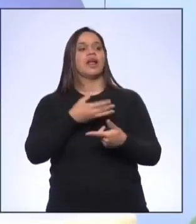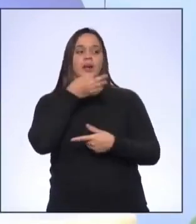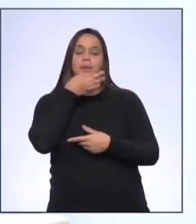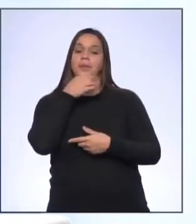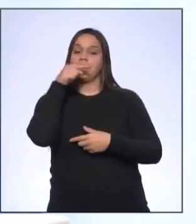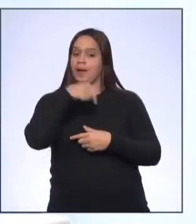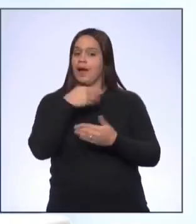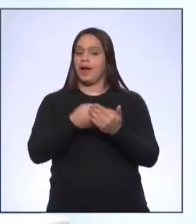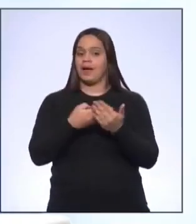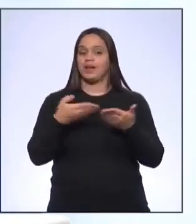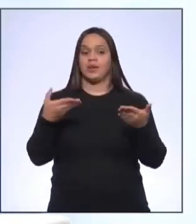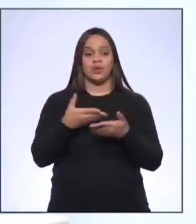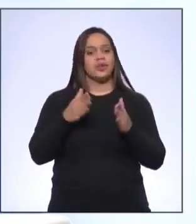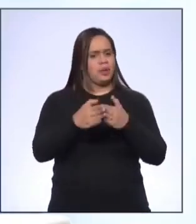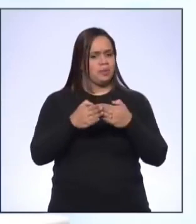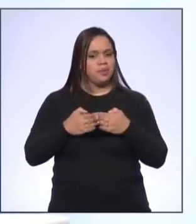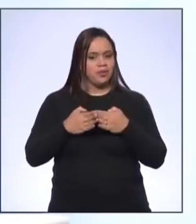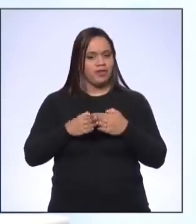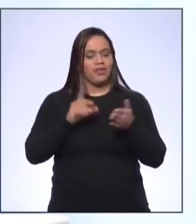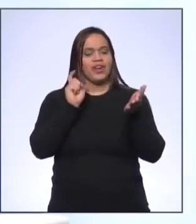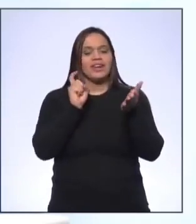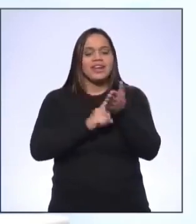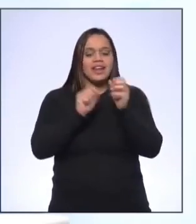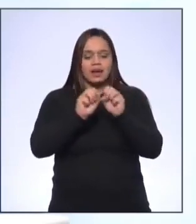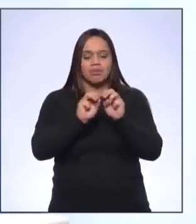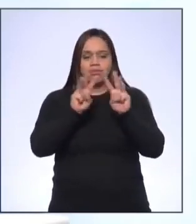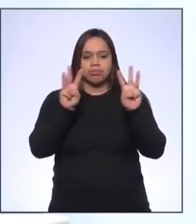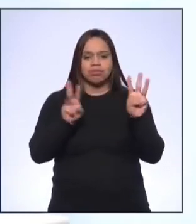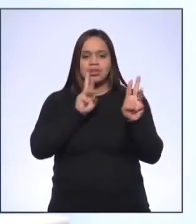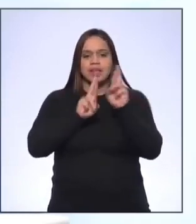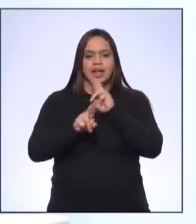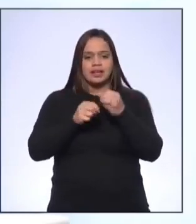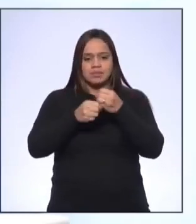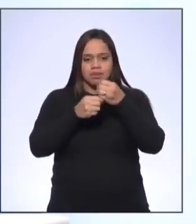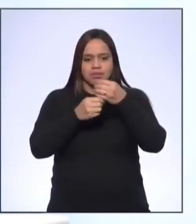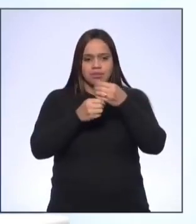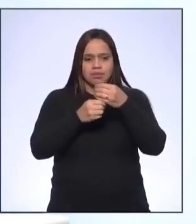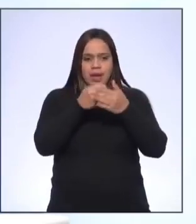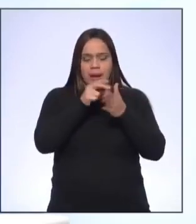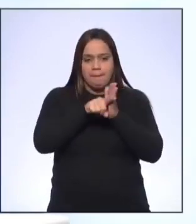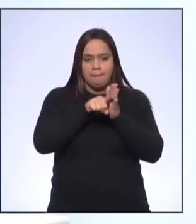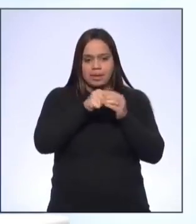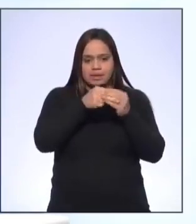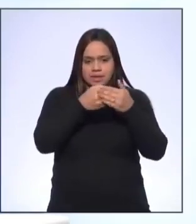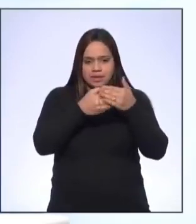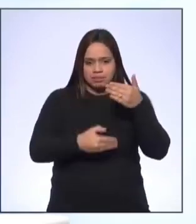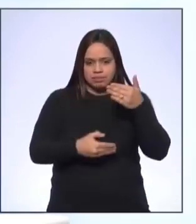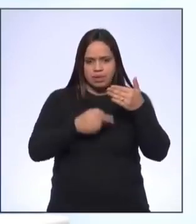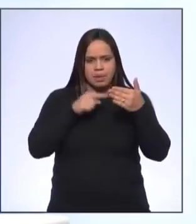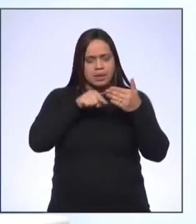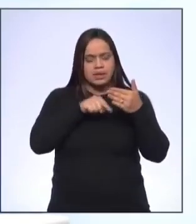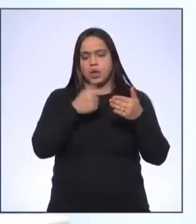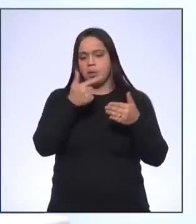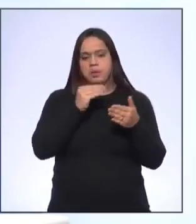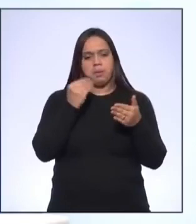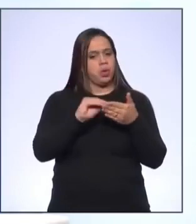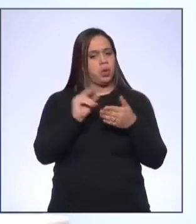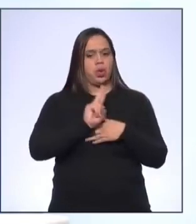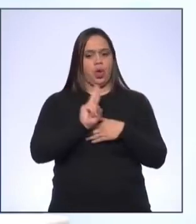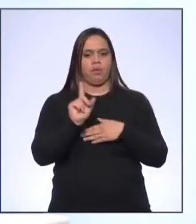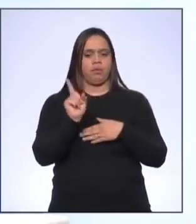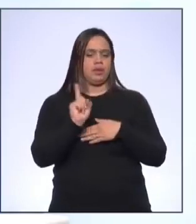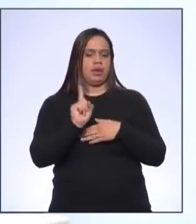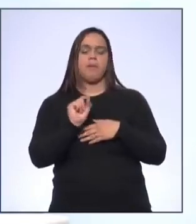aula. Então, por favor, clica lá no link e responda a pesquisa e participe. É anônimo, tá certo? Você